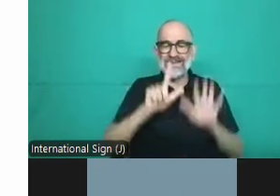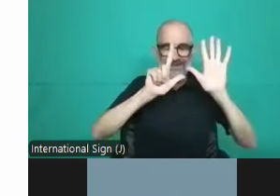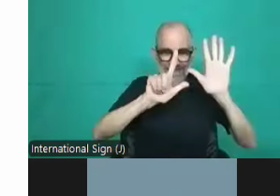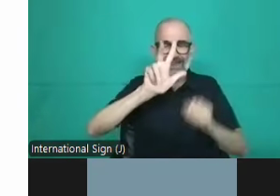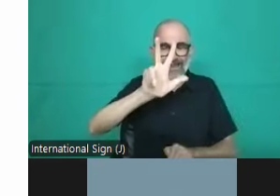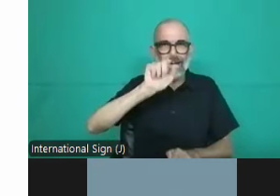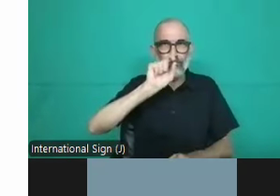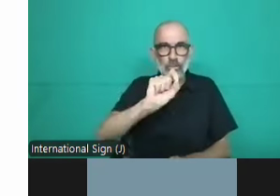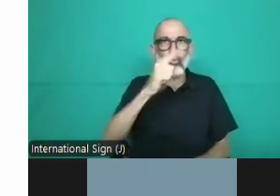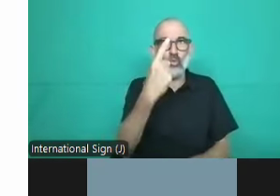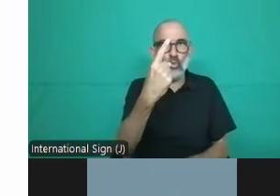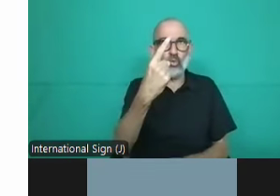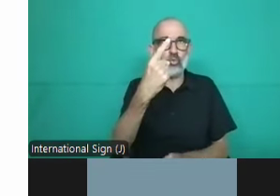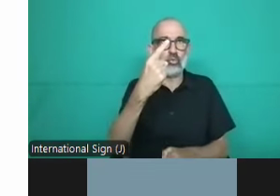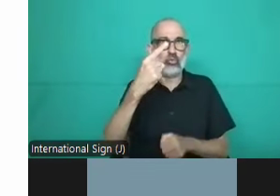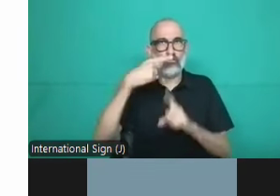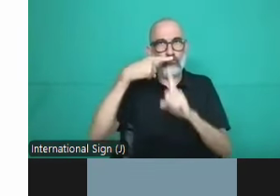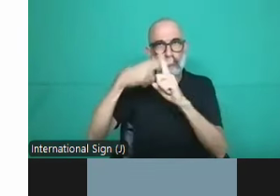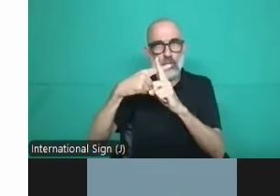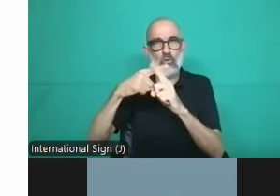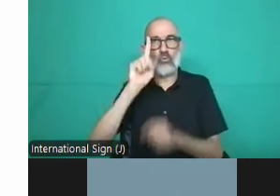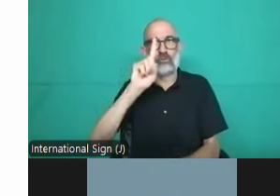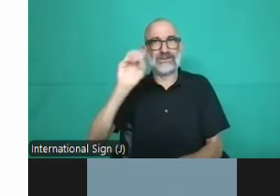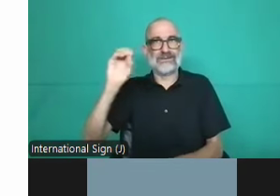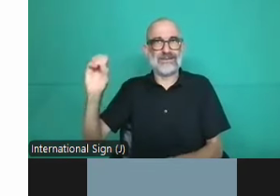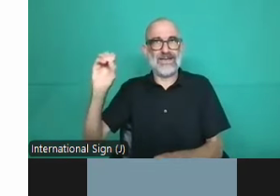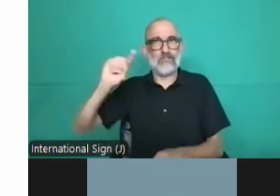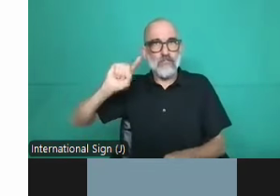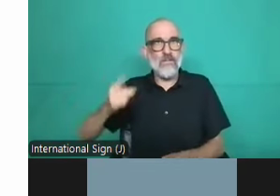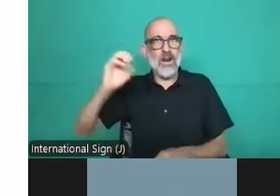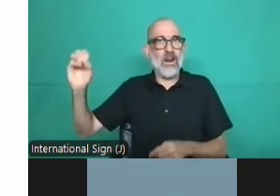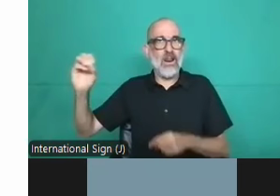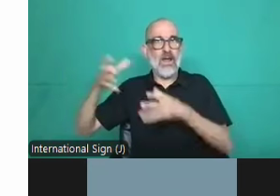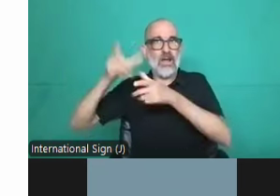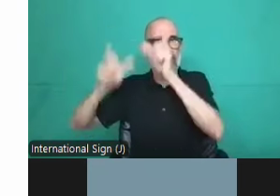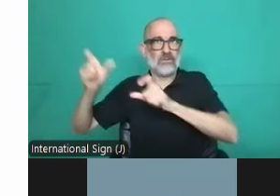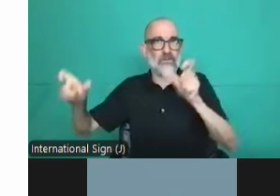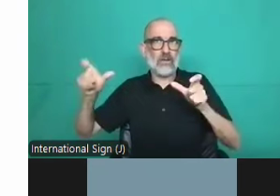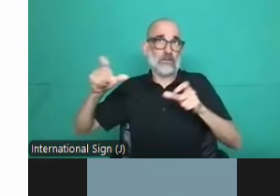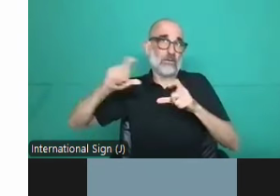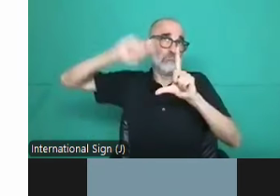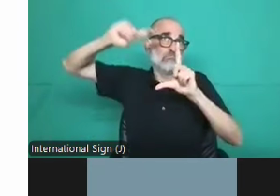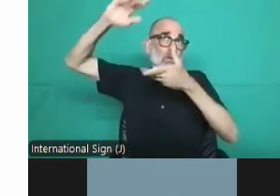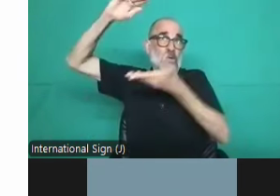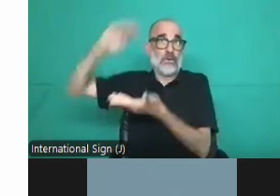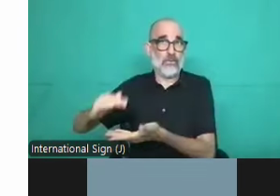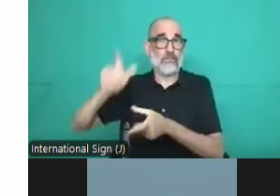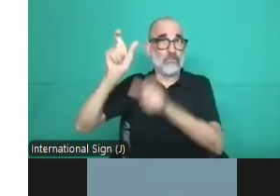hipertensión controlada en los pacientes que están dentro de la iniciativa HARTS representan